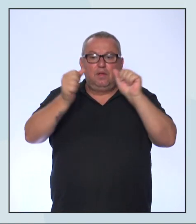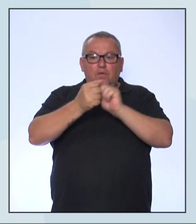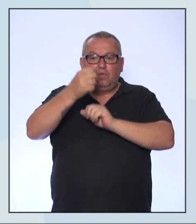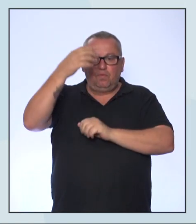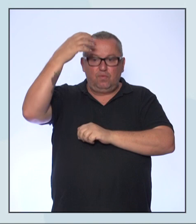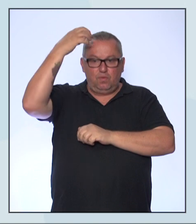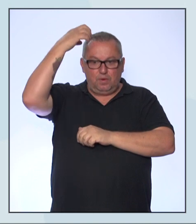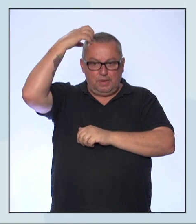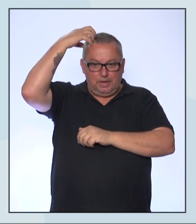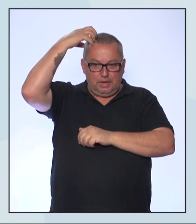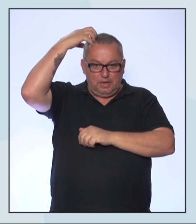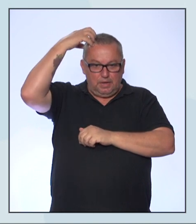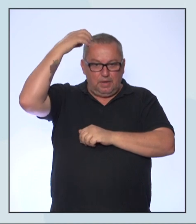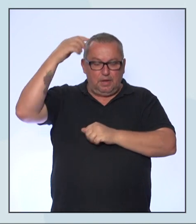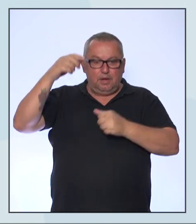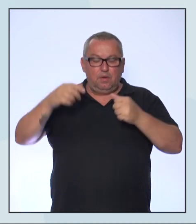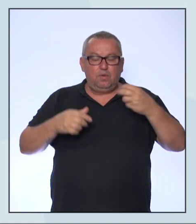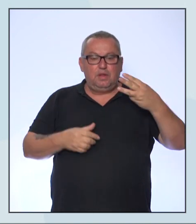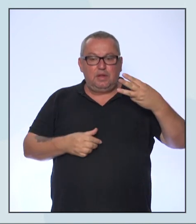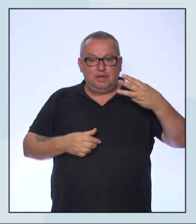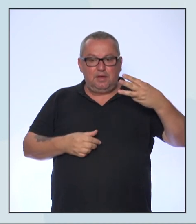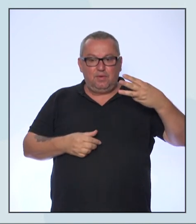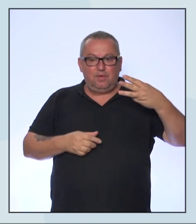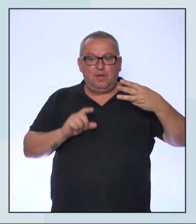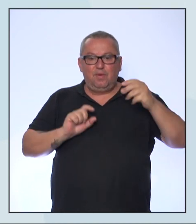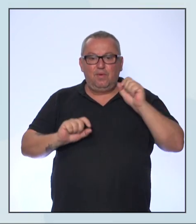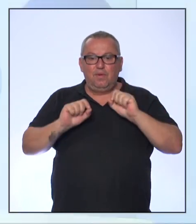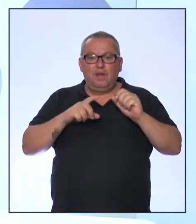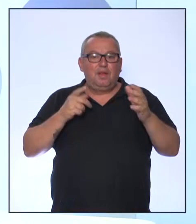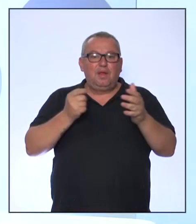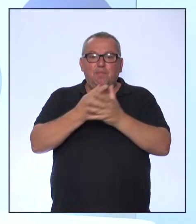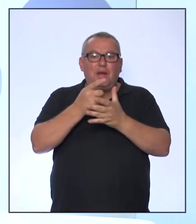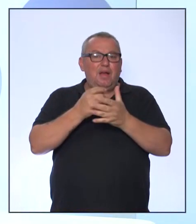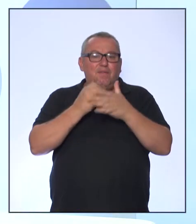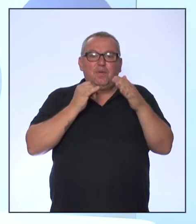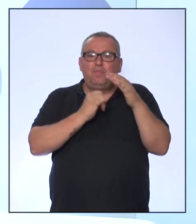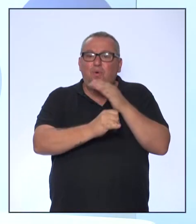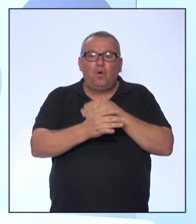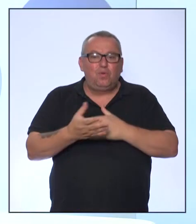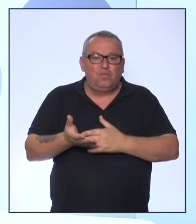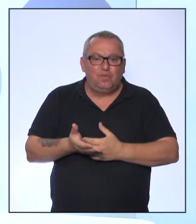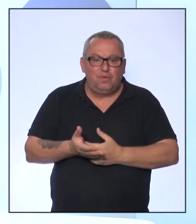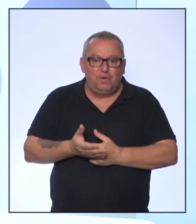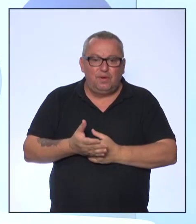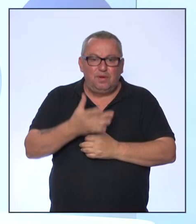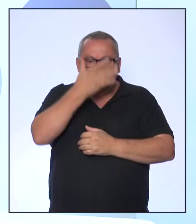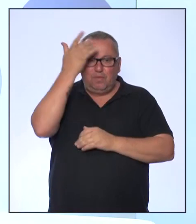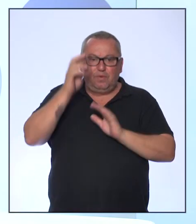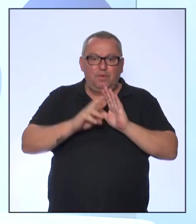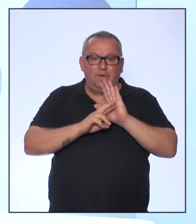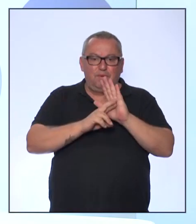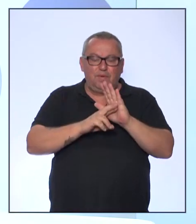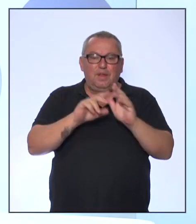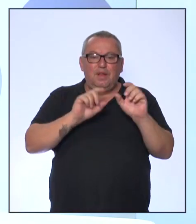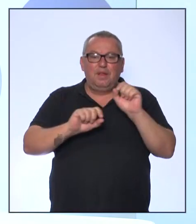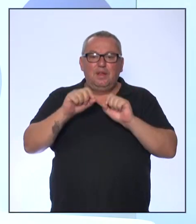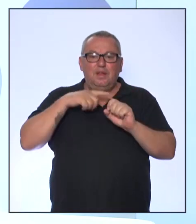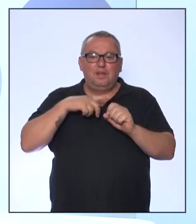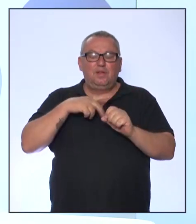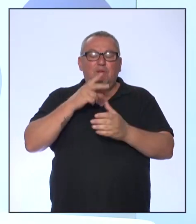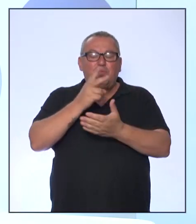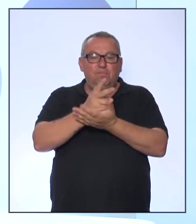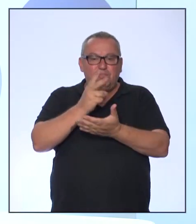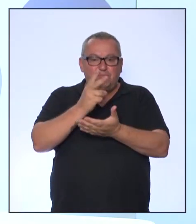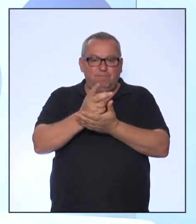E nós temos o terceiro Estado, que, na verdade, eram os pagadores de impostos. Eram os representantes do terceiro Estado que